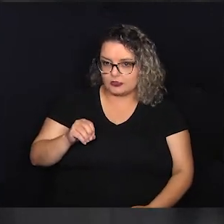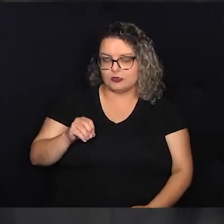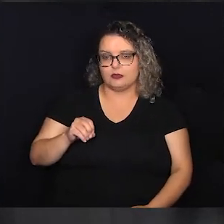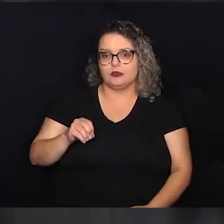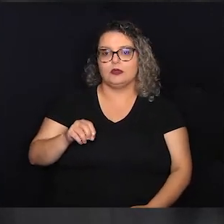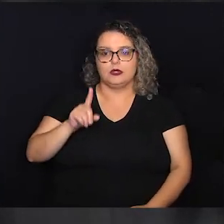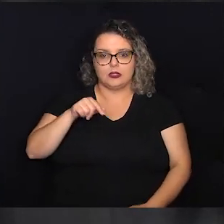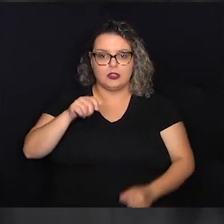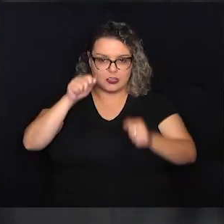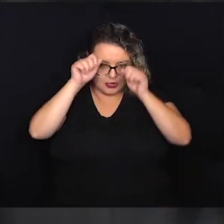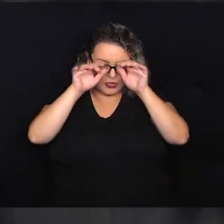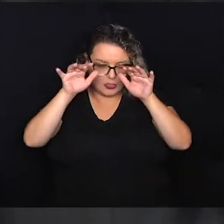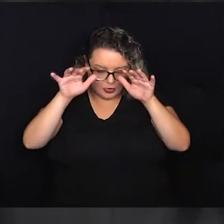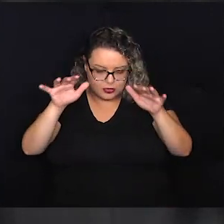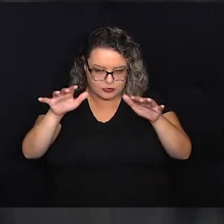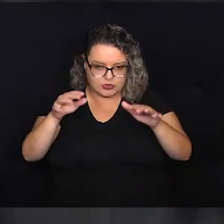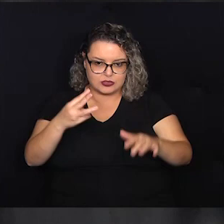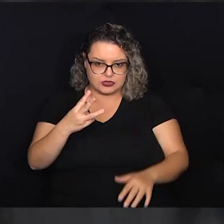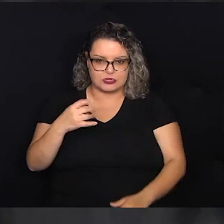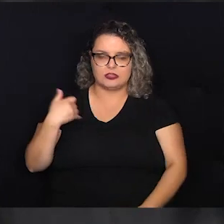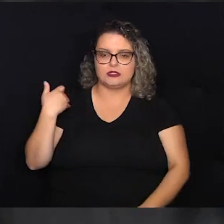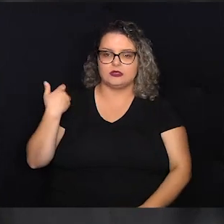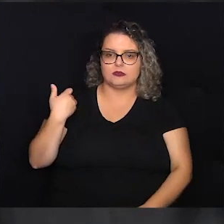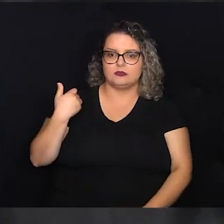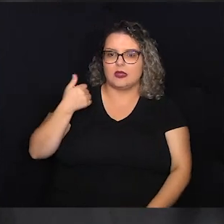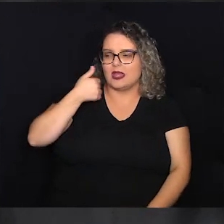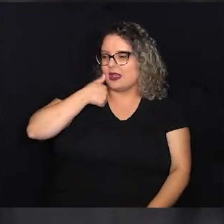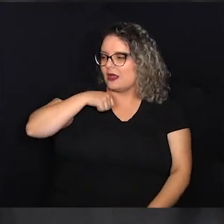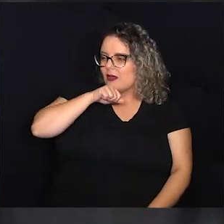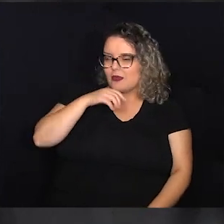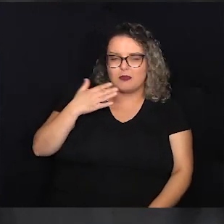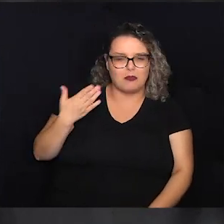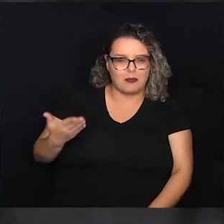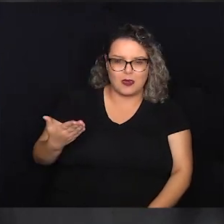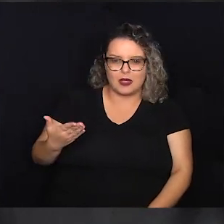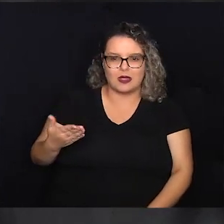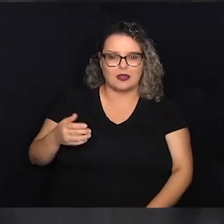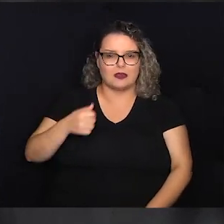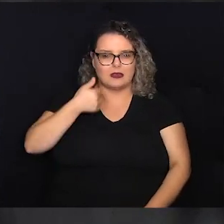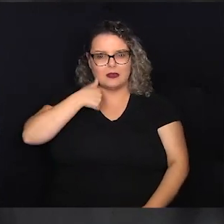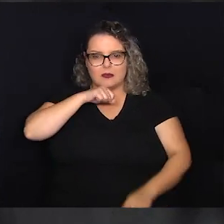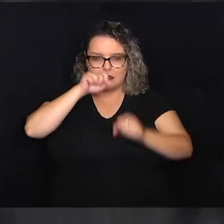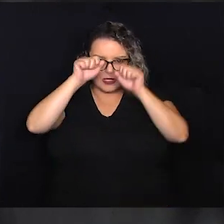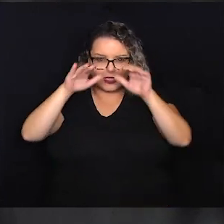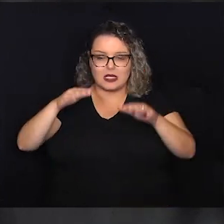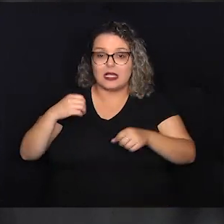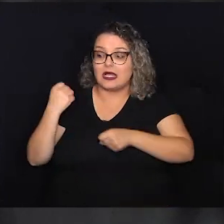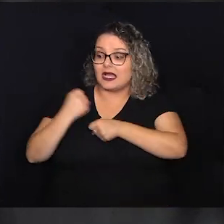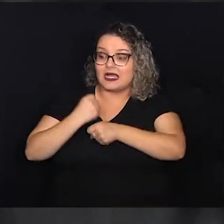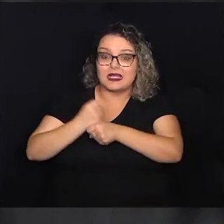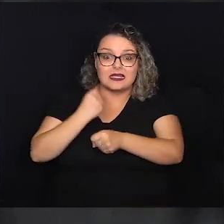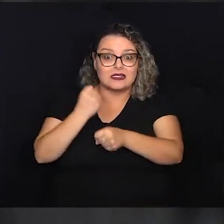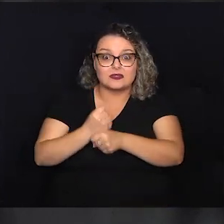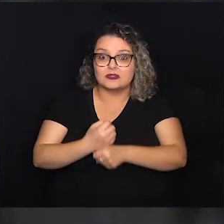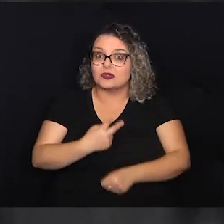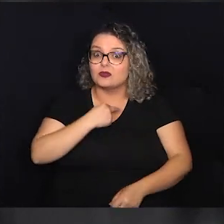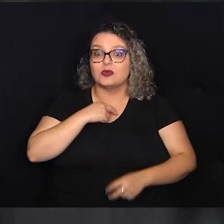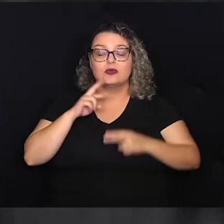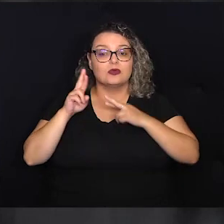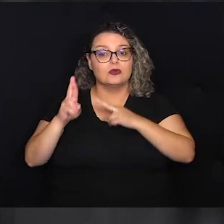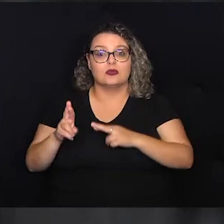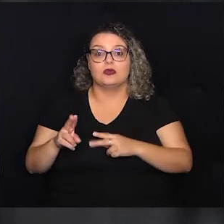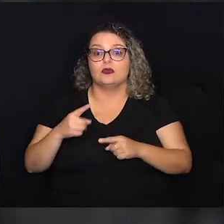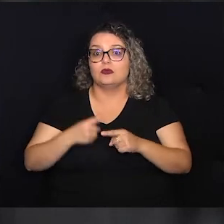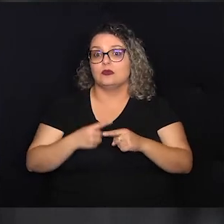aqui frisar muito, é tremendo. Essa mulher passou mais de anos sem poder dormir, porque o menino não